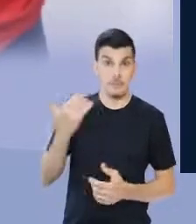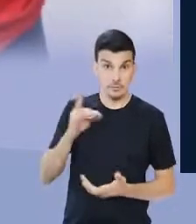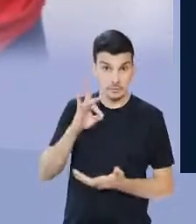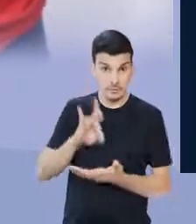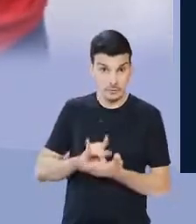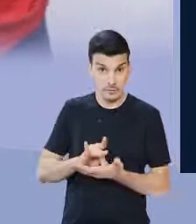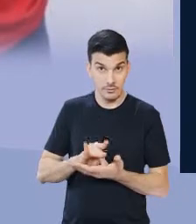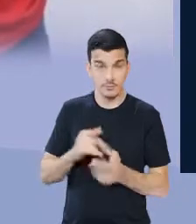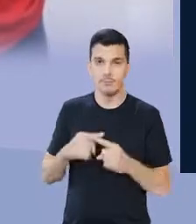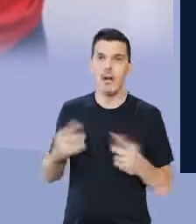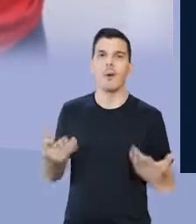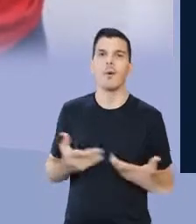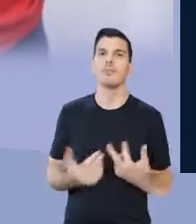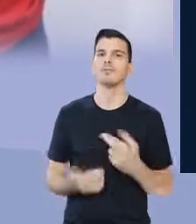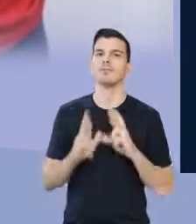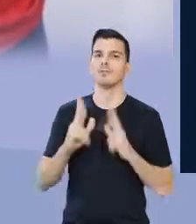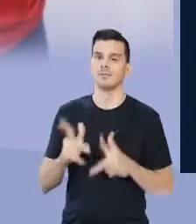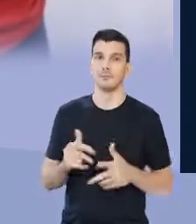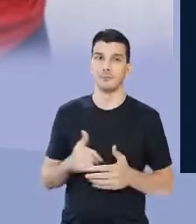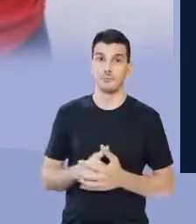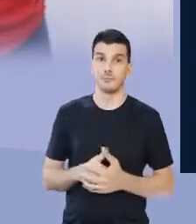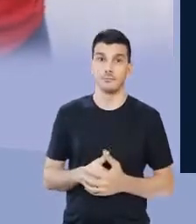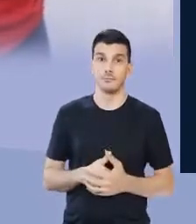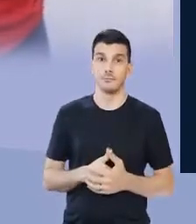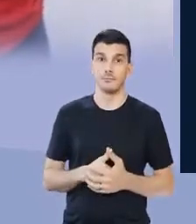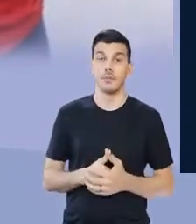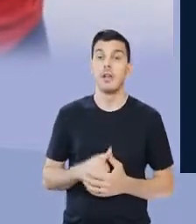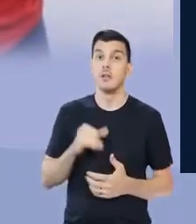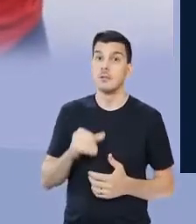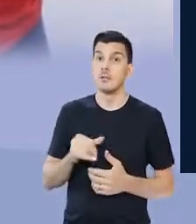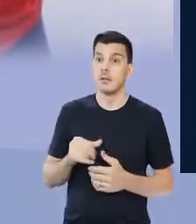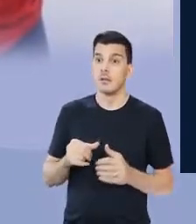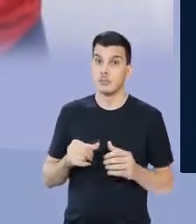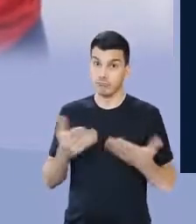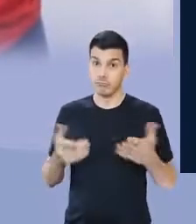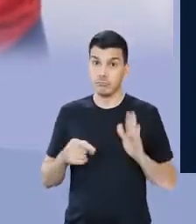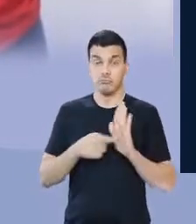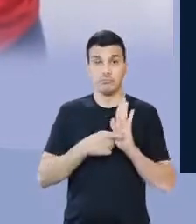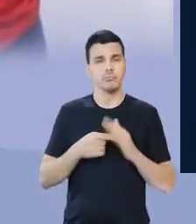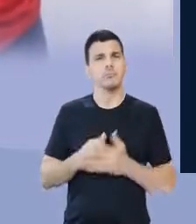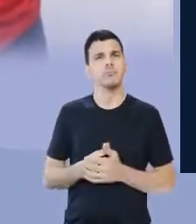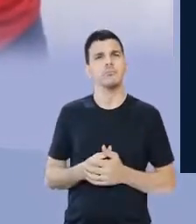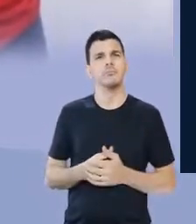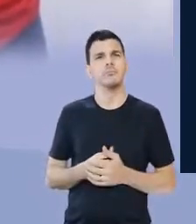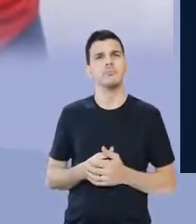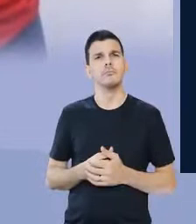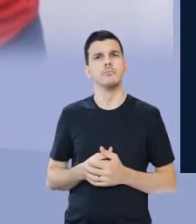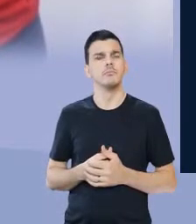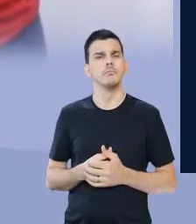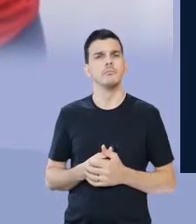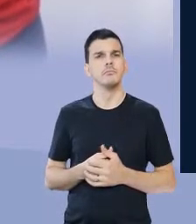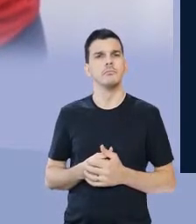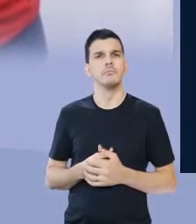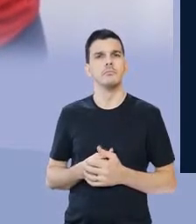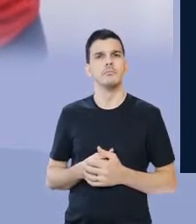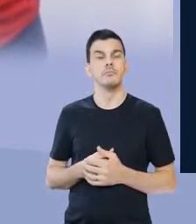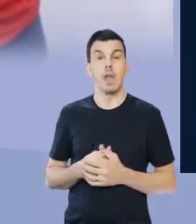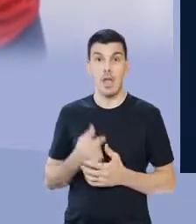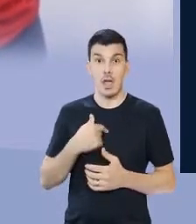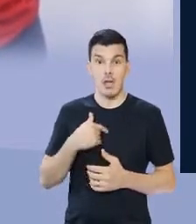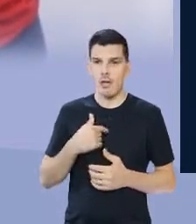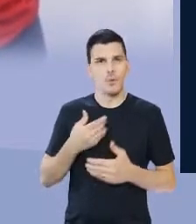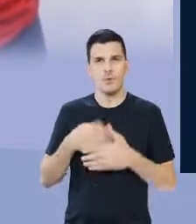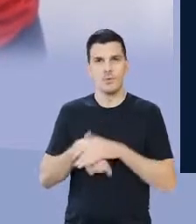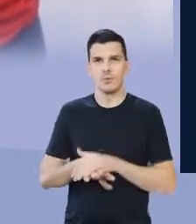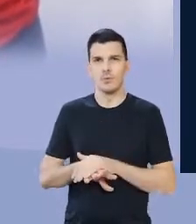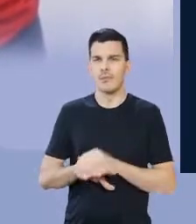mas agora no presente, não mais. E se eu colocar isso no negativo? I didn't used to do my homework. Eu não costumava